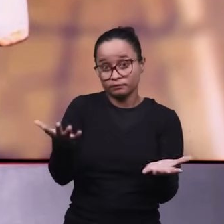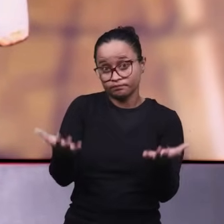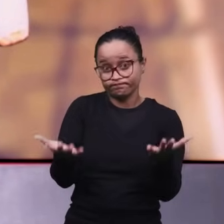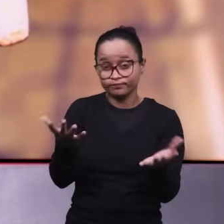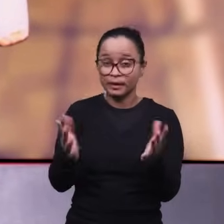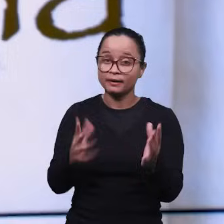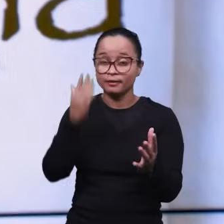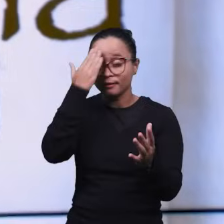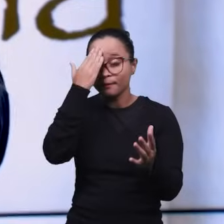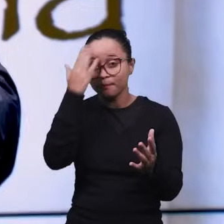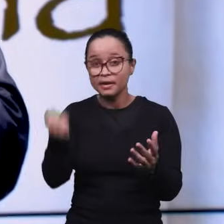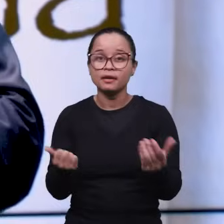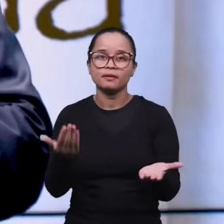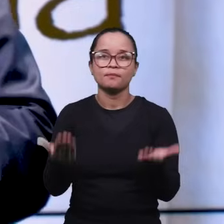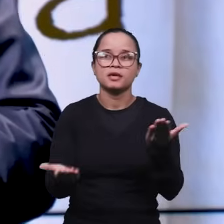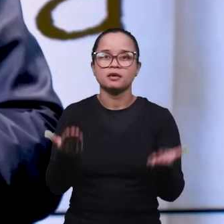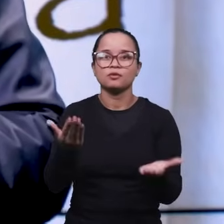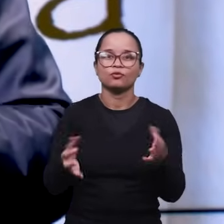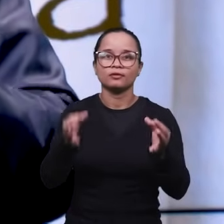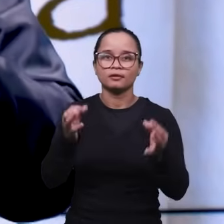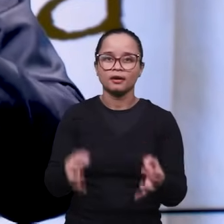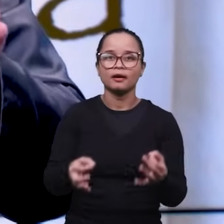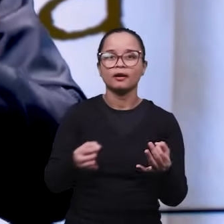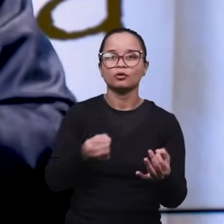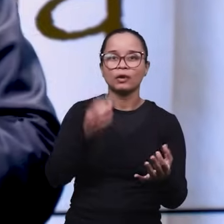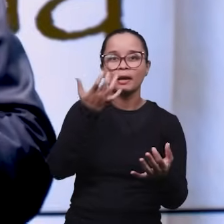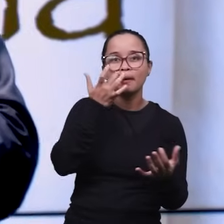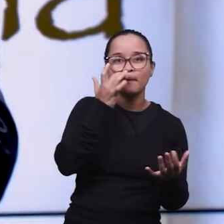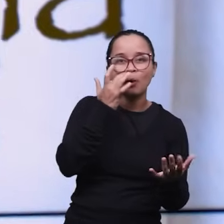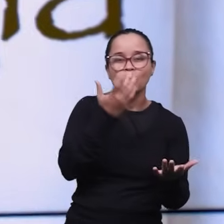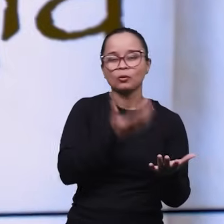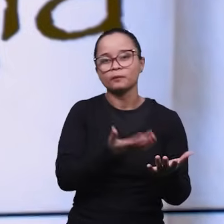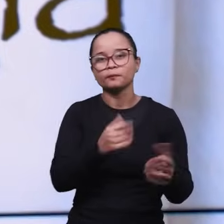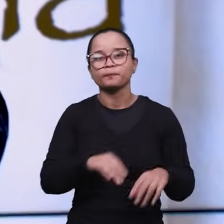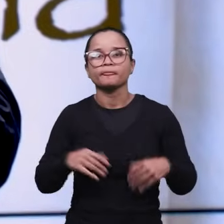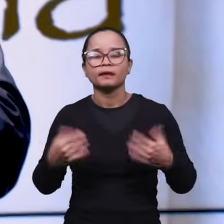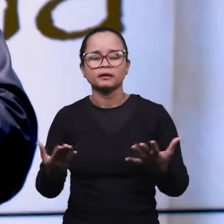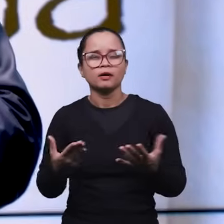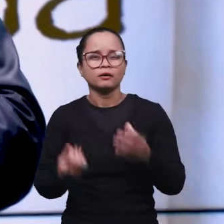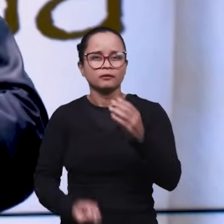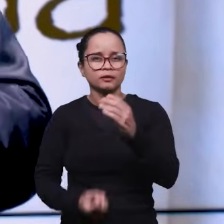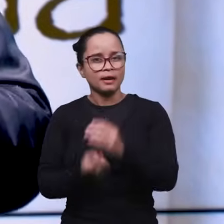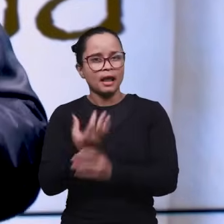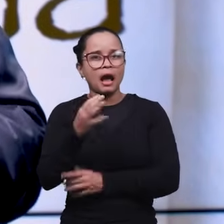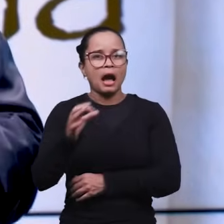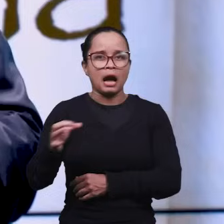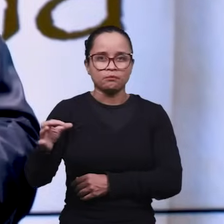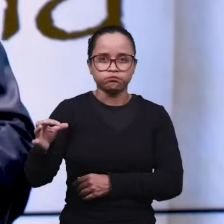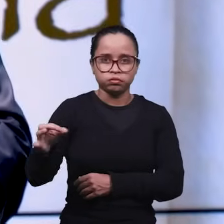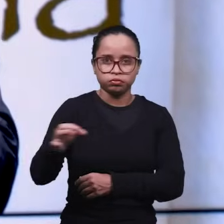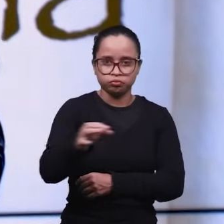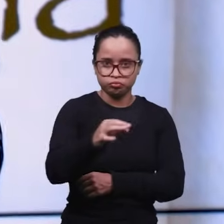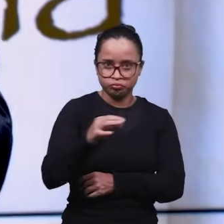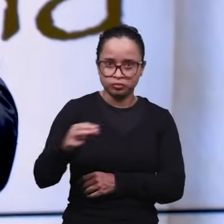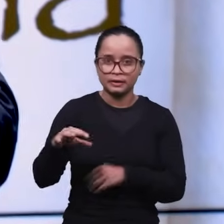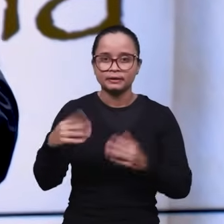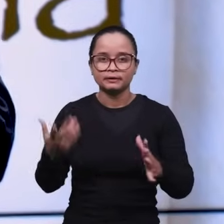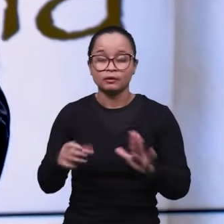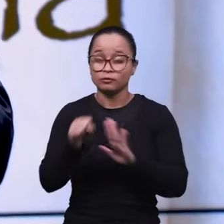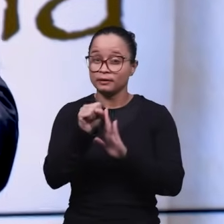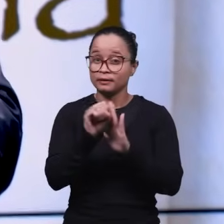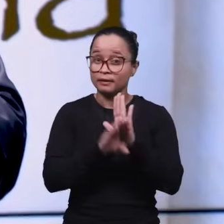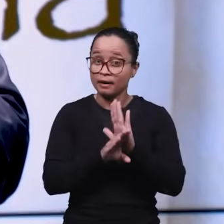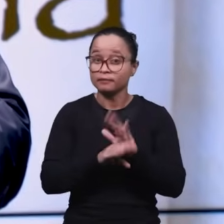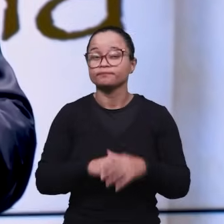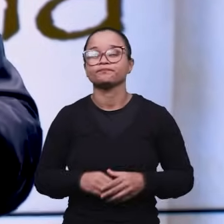de peso. Agora, olha só, o surgimento da moeda. Durante séculos, a